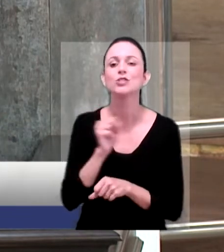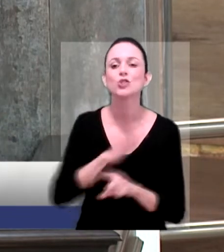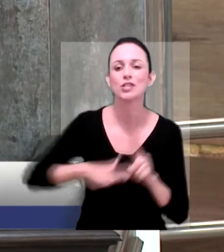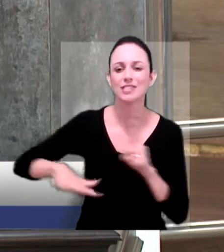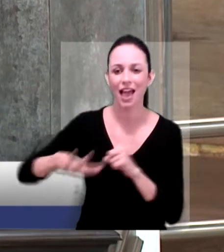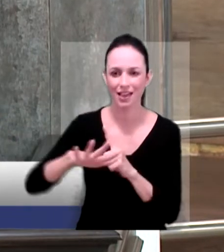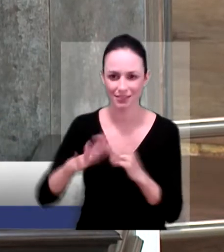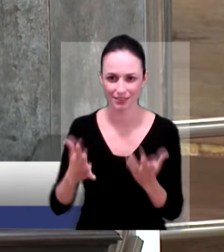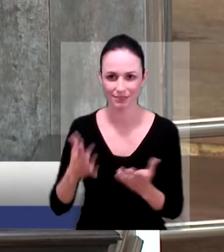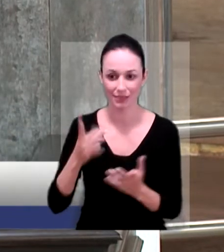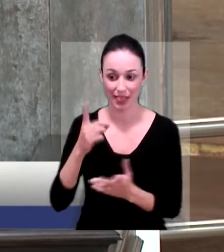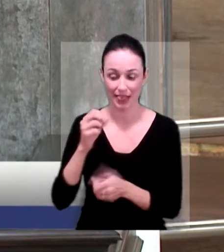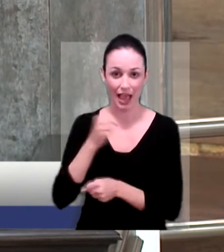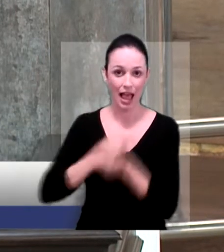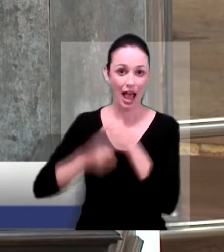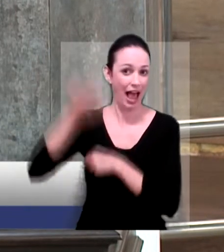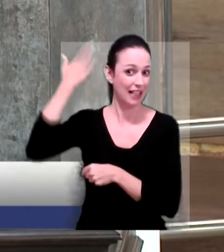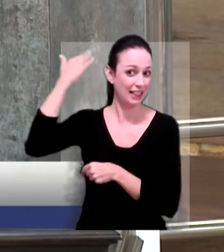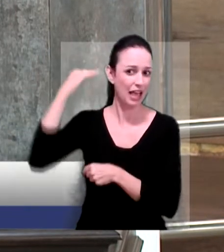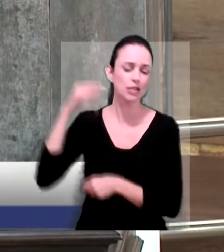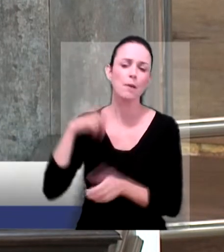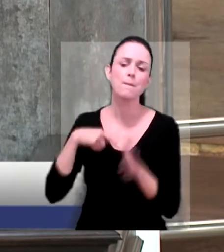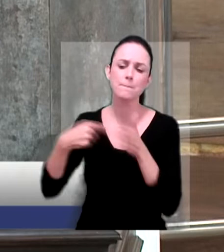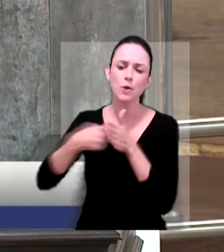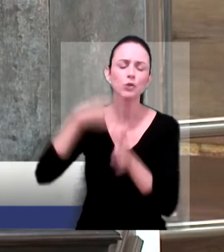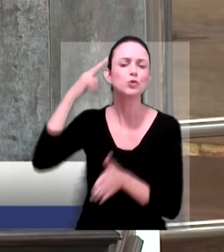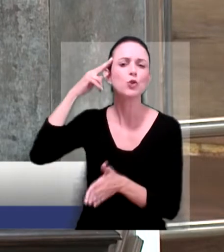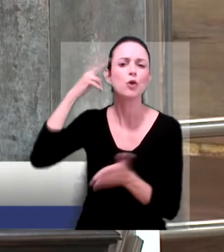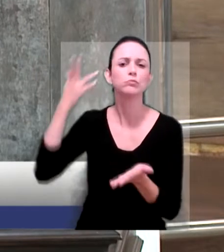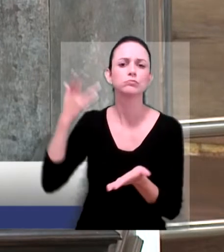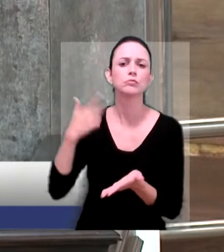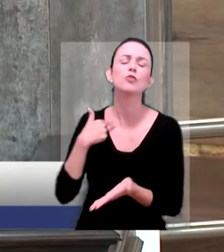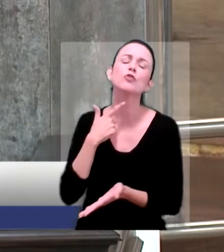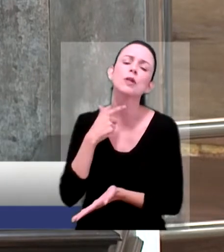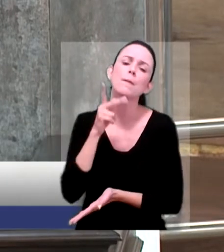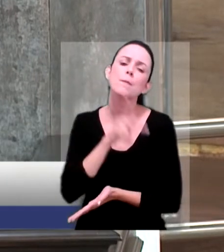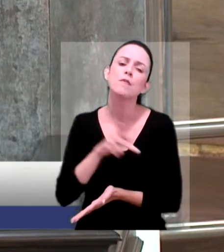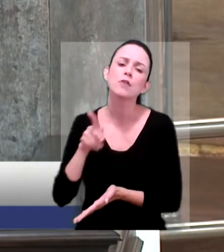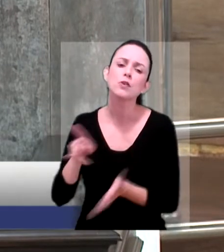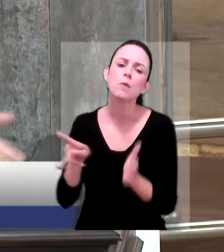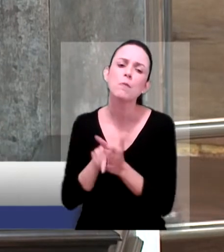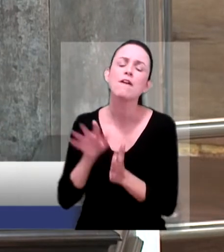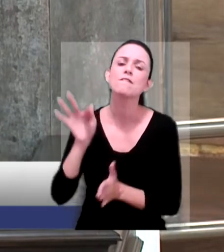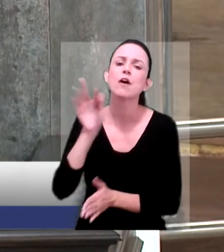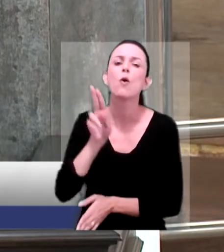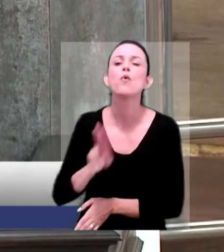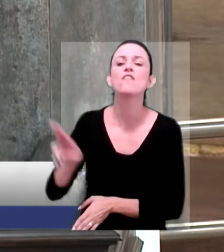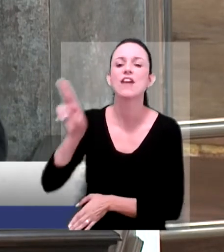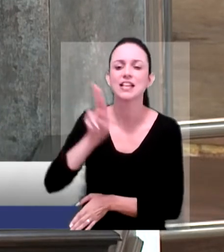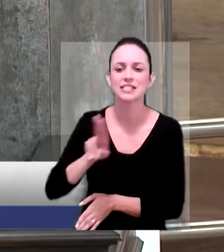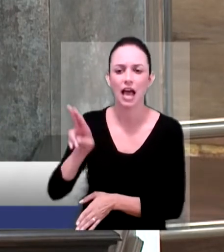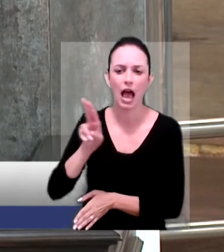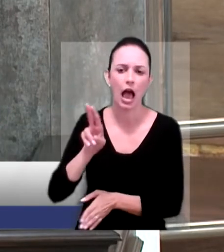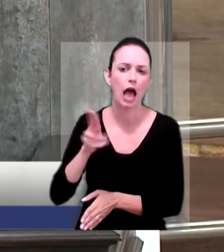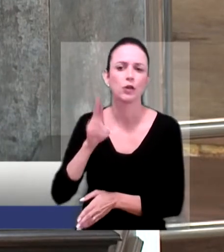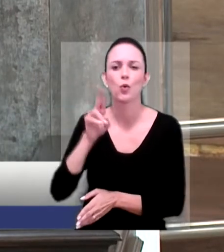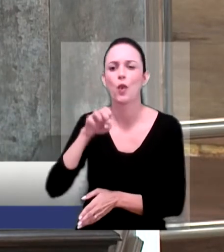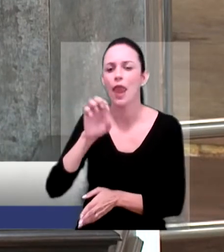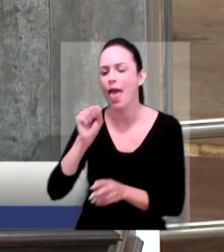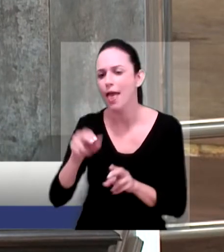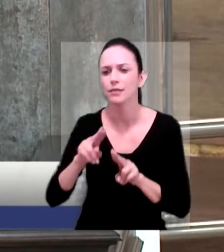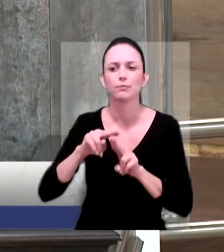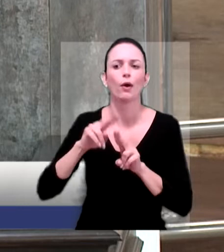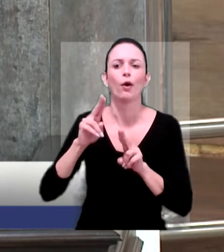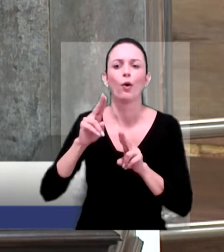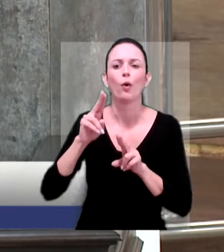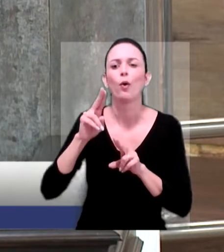atrás, qual que é o seu sonho, Matheus? Meu sonho é ser professor universitário de uma universidade pública, Unesp, Unicamp, Fuvest, qualquer tipo de